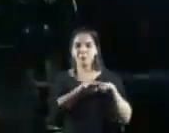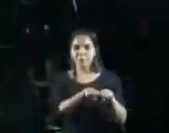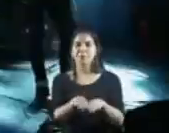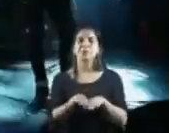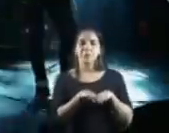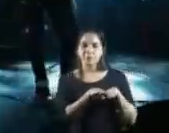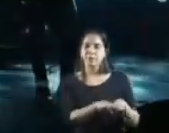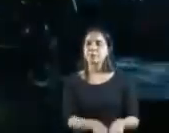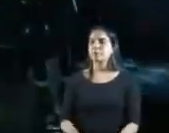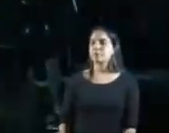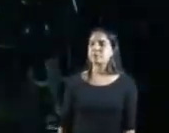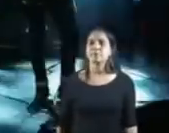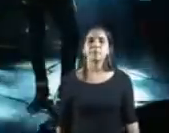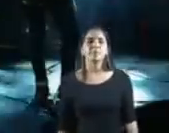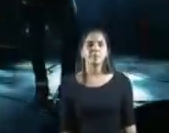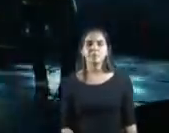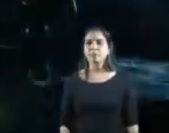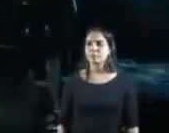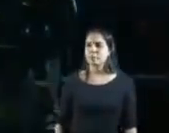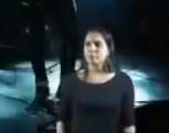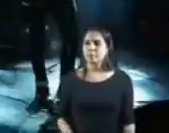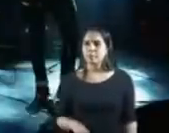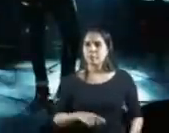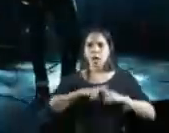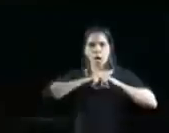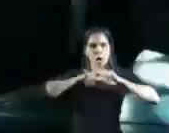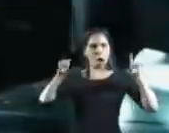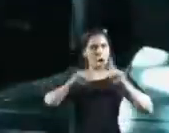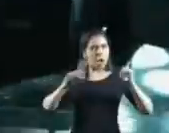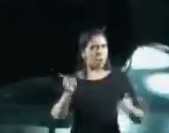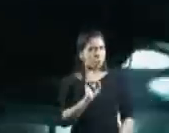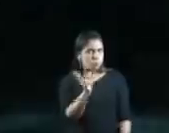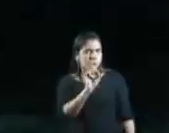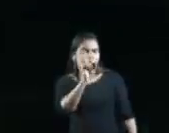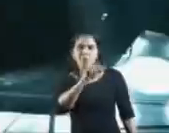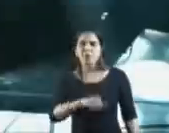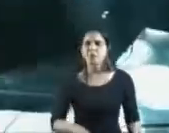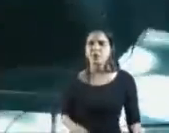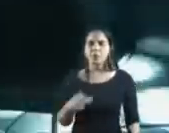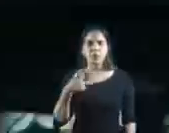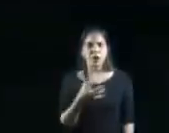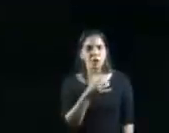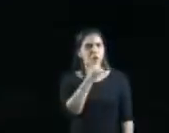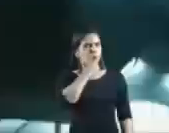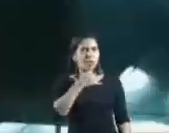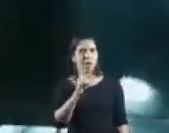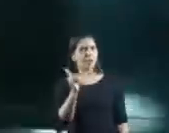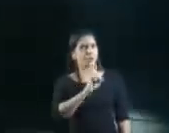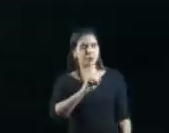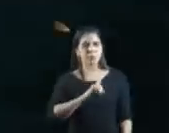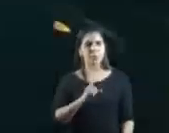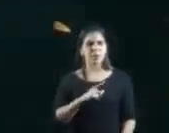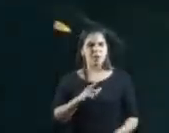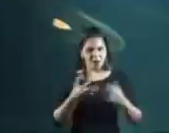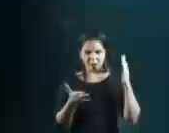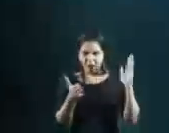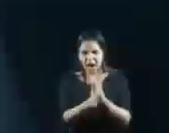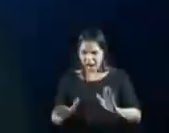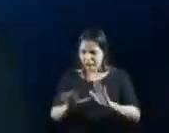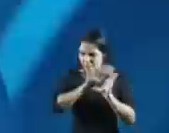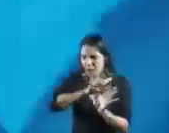Para não ter protestos cãos, para sair desse antes